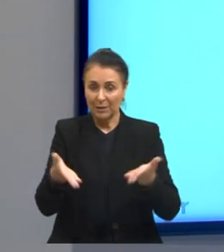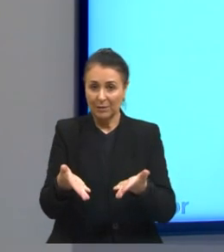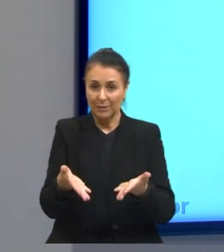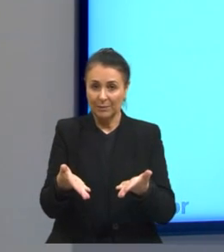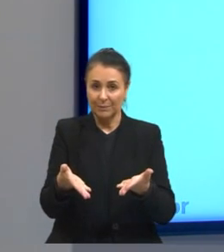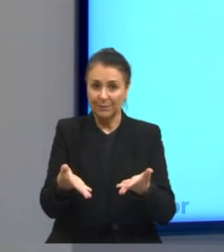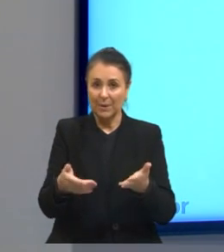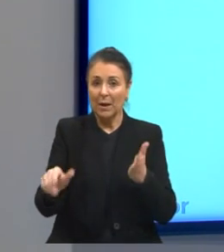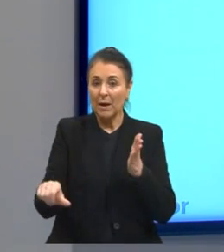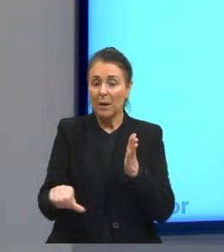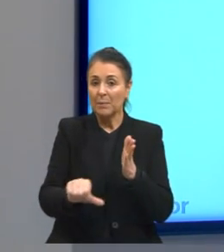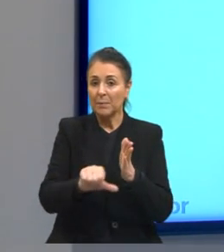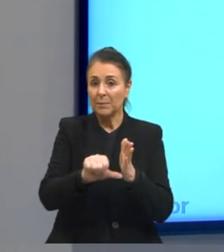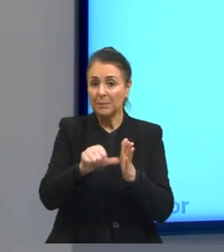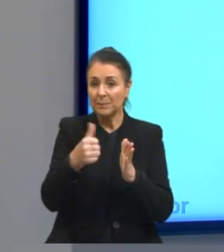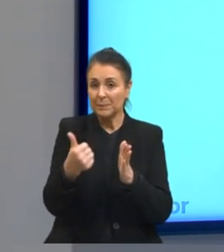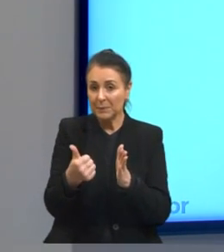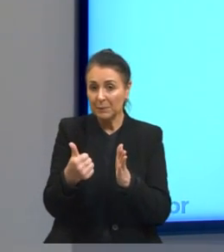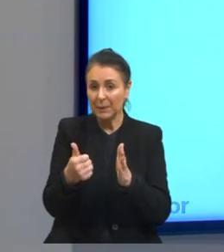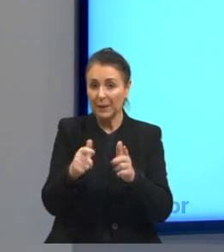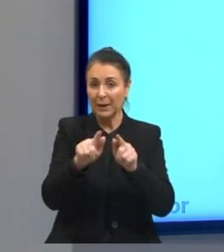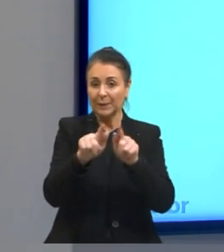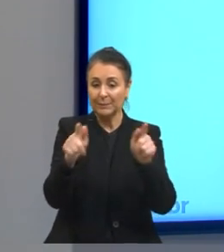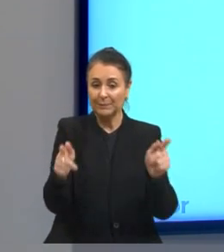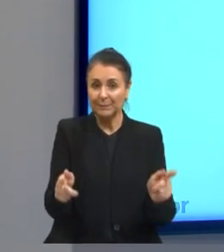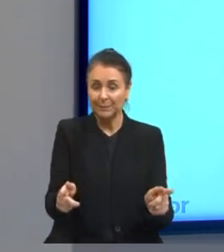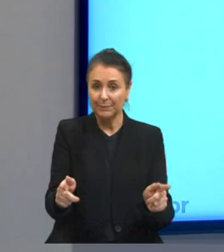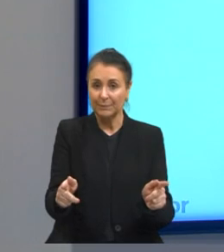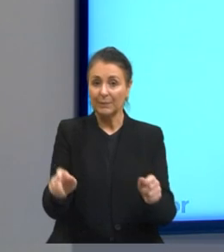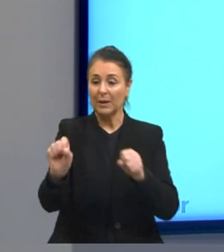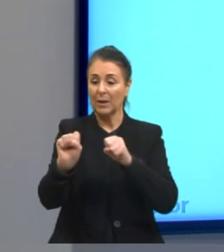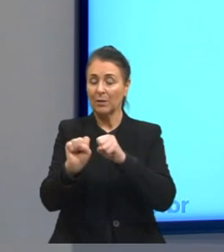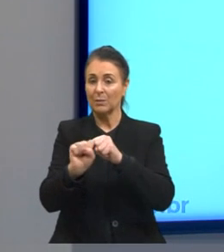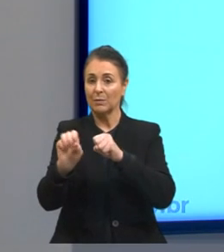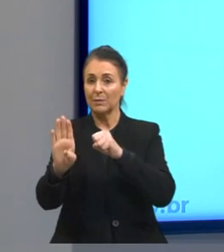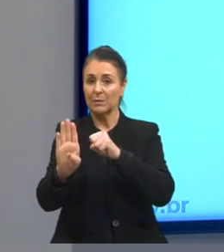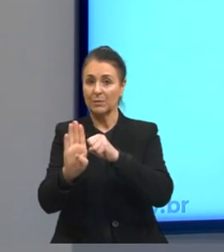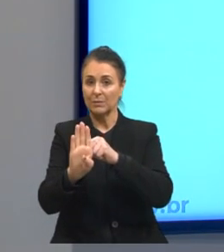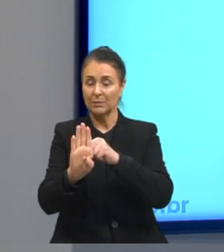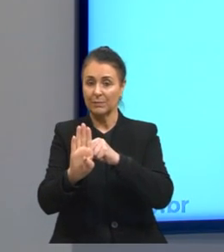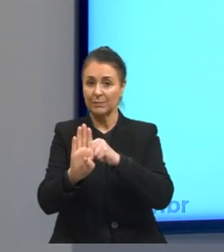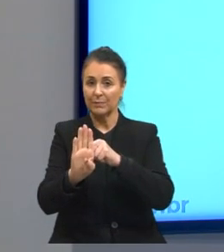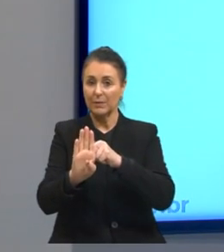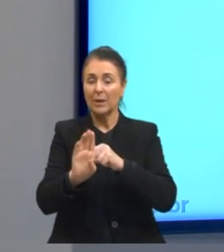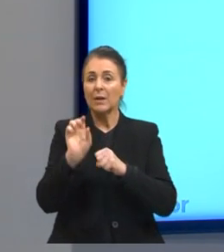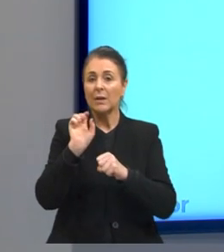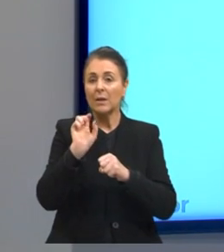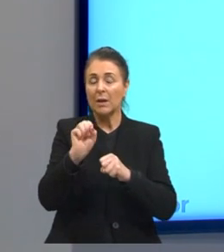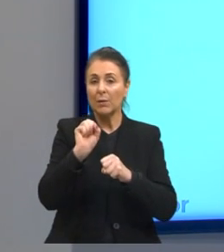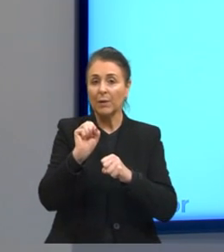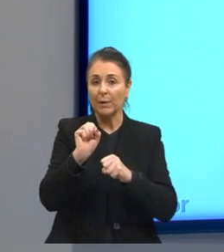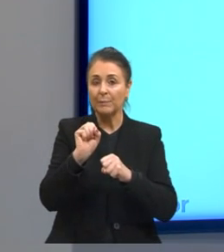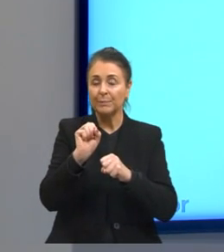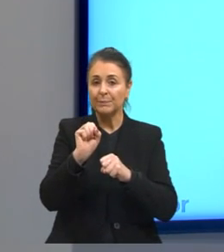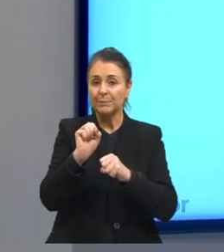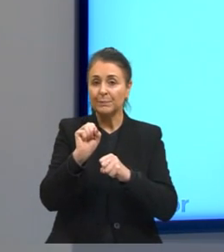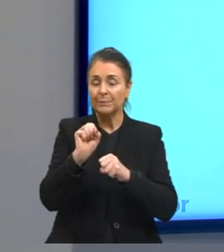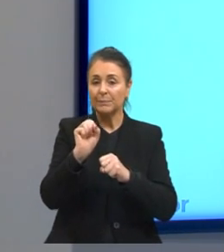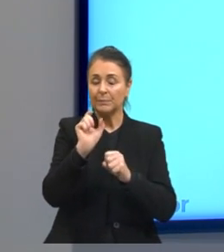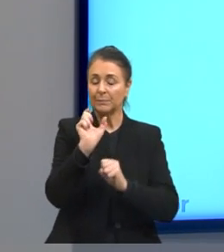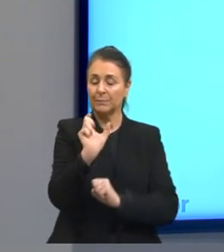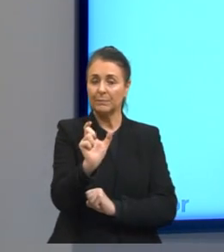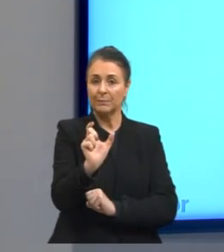Primeira classe gramatical. O nosso substantivo, que é a classe gramatical de palavras